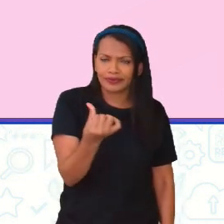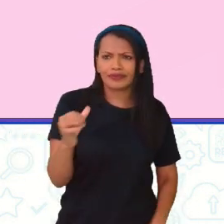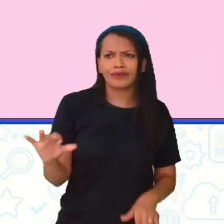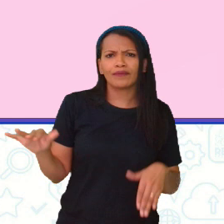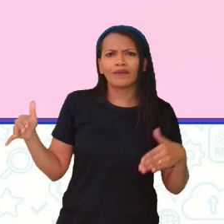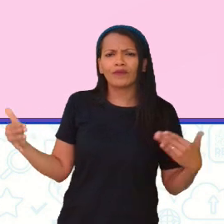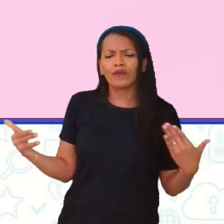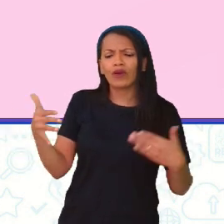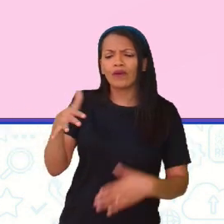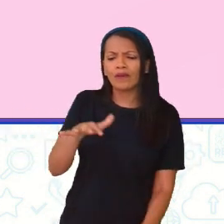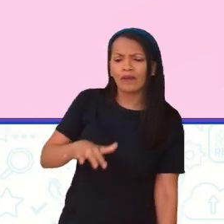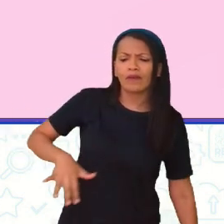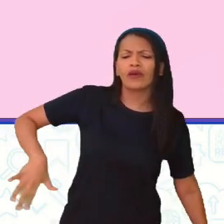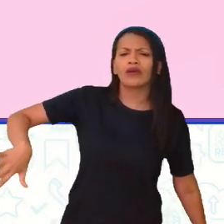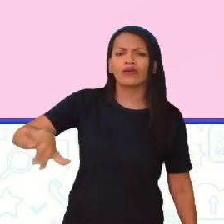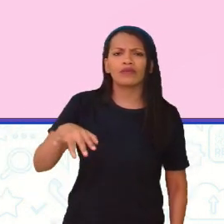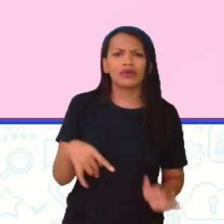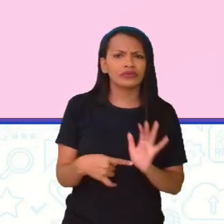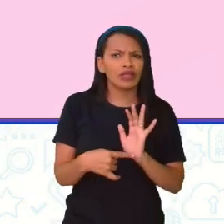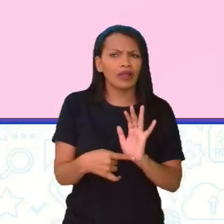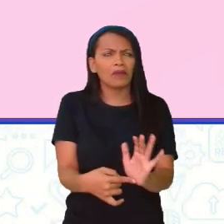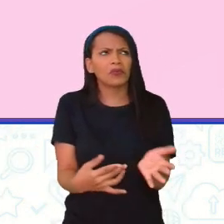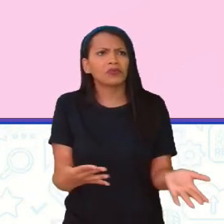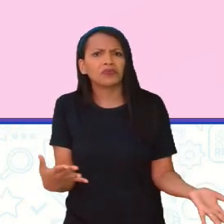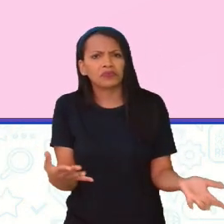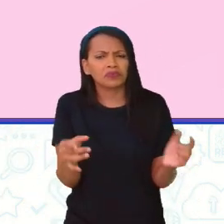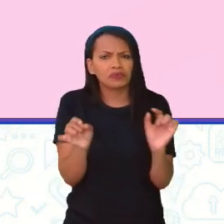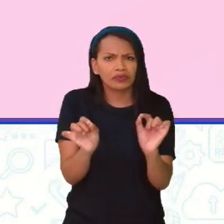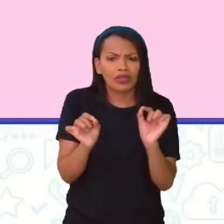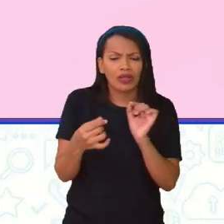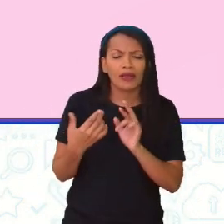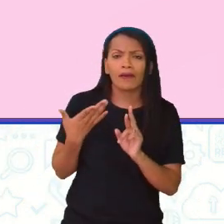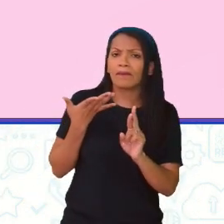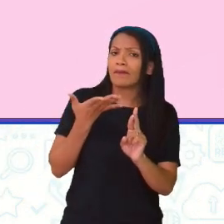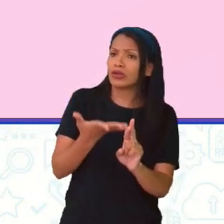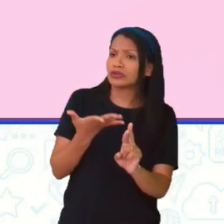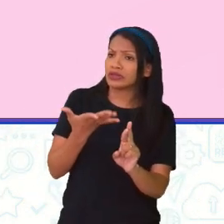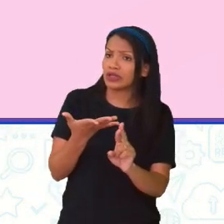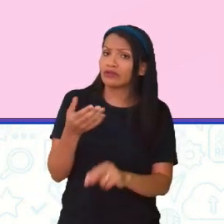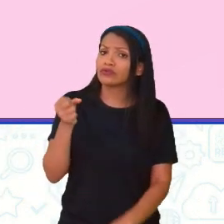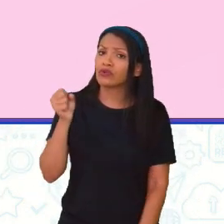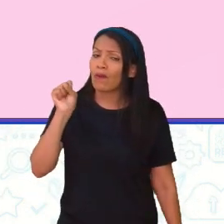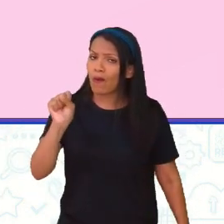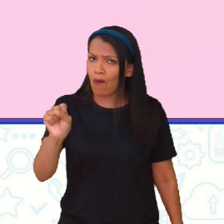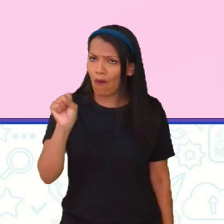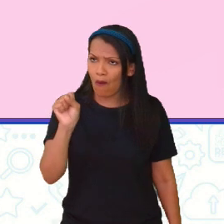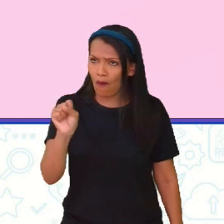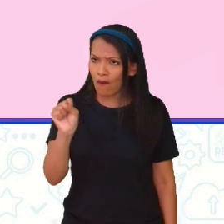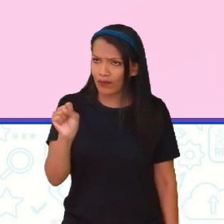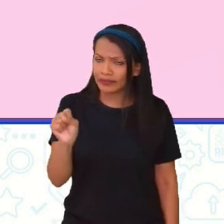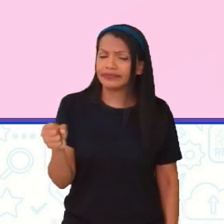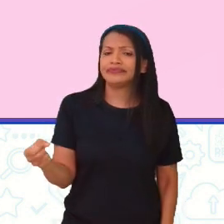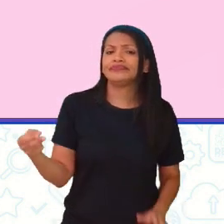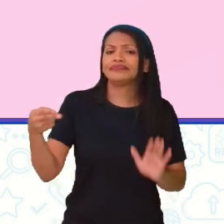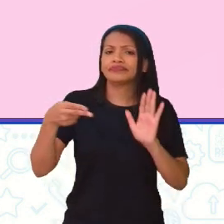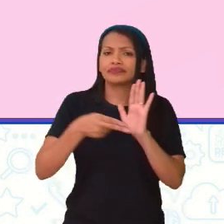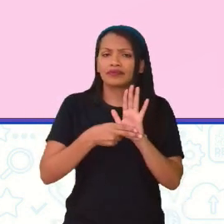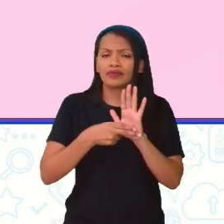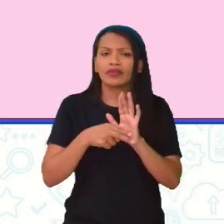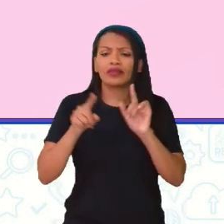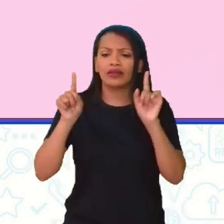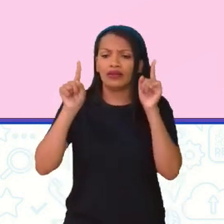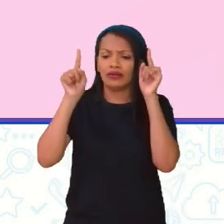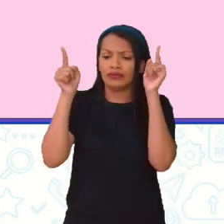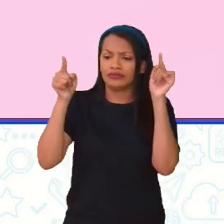é o meu espaço amostral? Que aí, representado pela letra S, aí eu boto o sinal de igual, boto duas